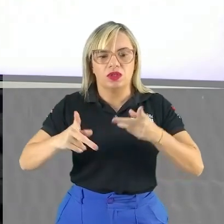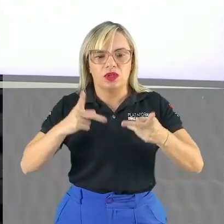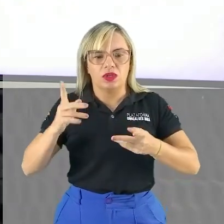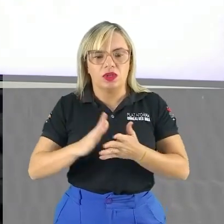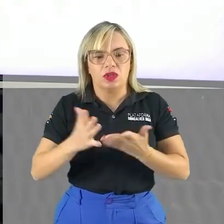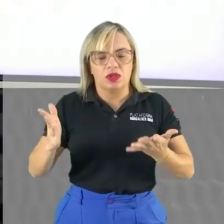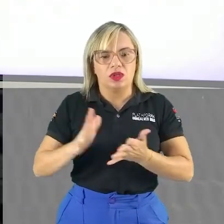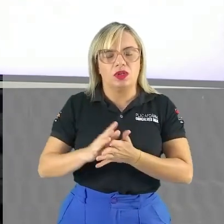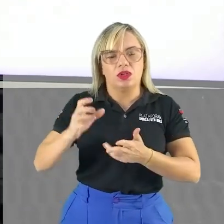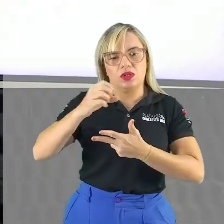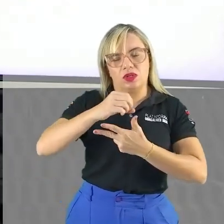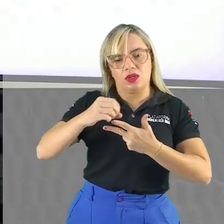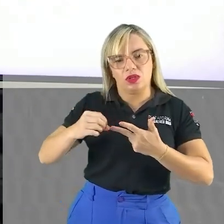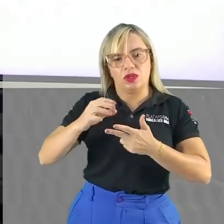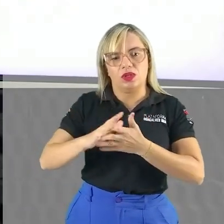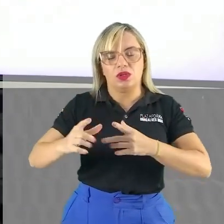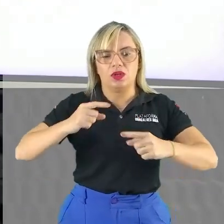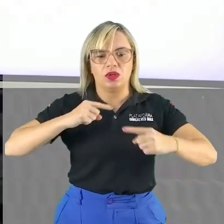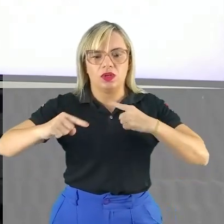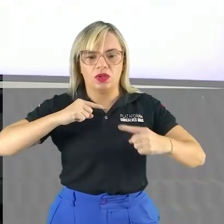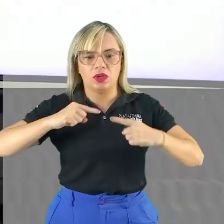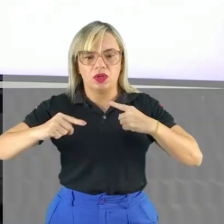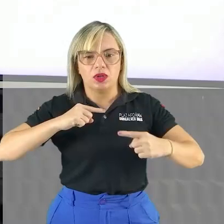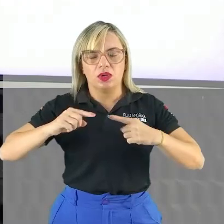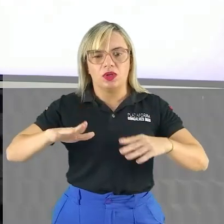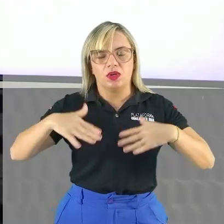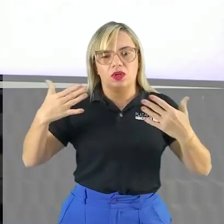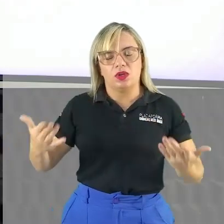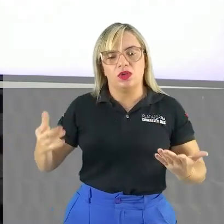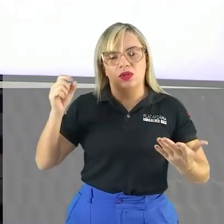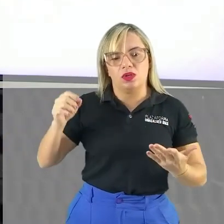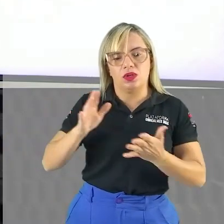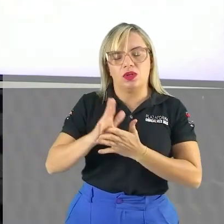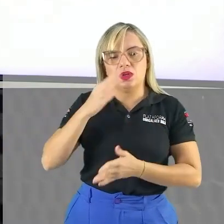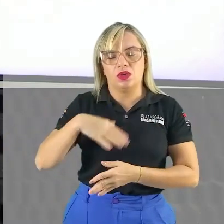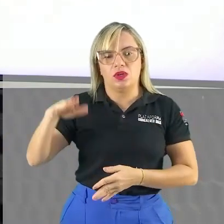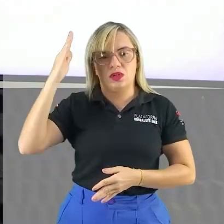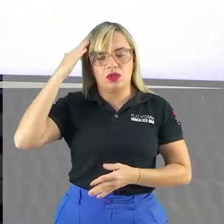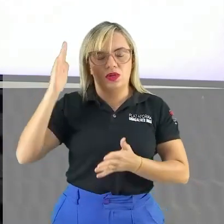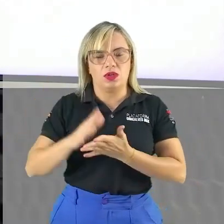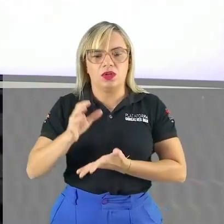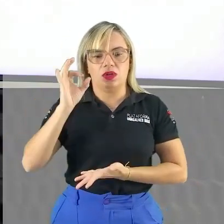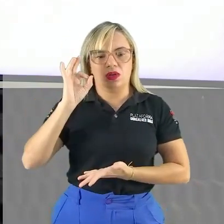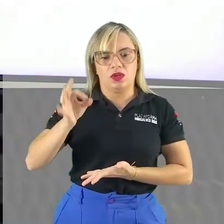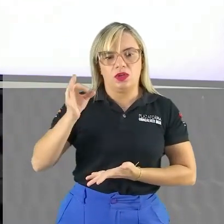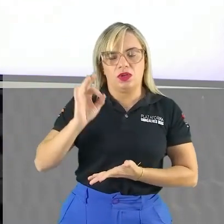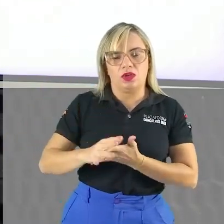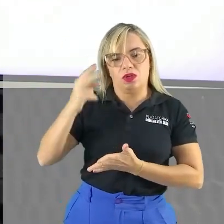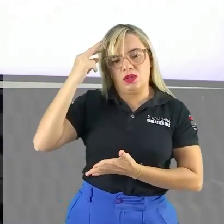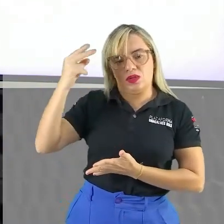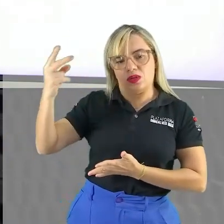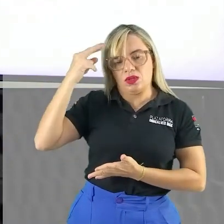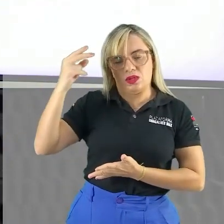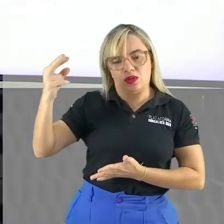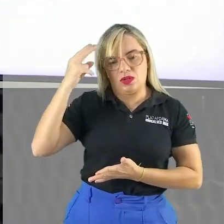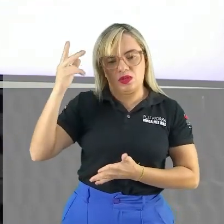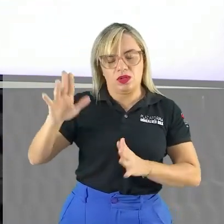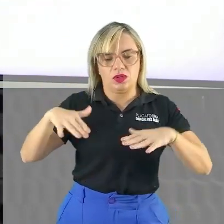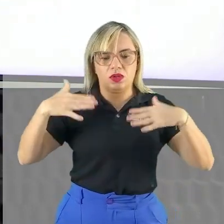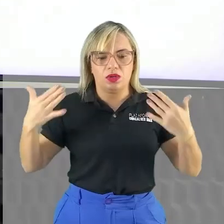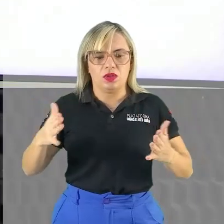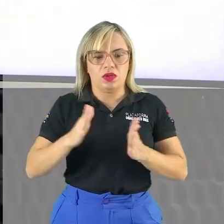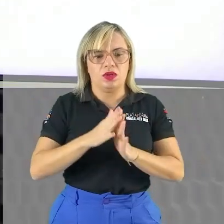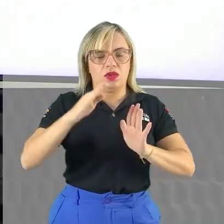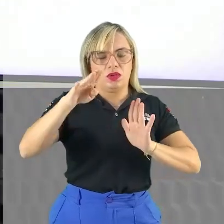estão nessa discussão, na discussão de termos o entendimento correto dentro da história. Então, gente,